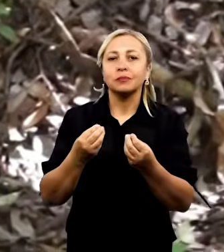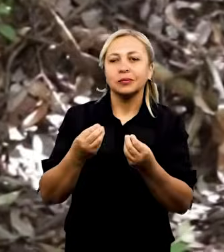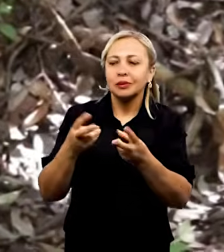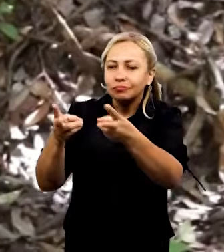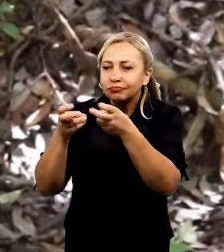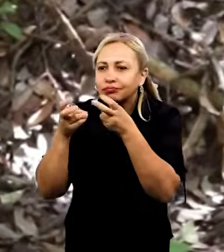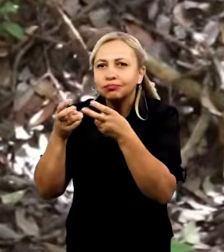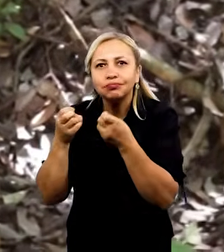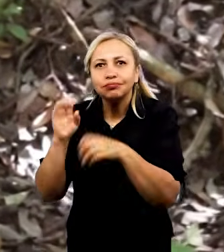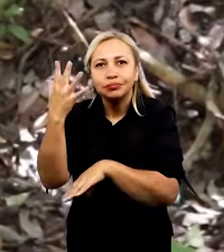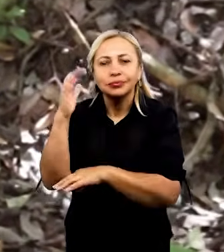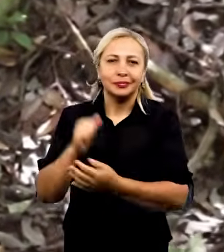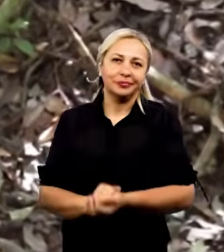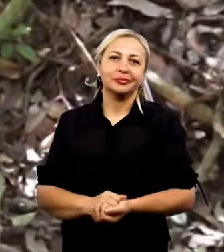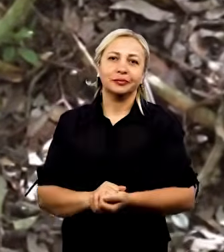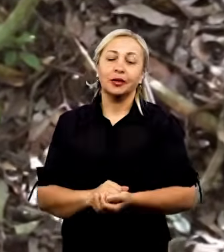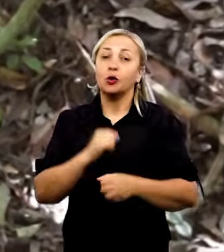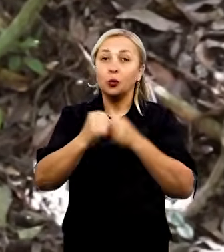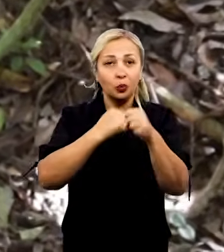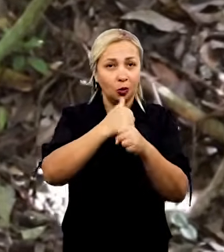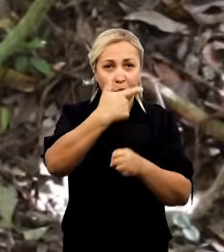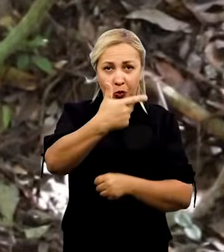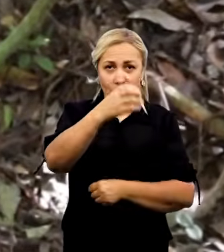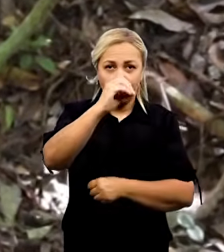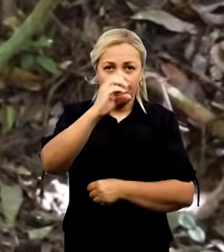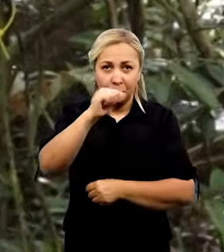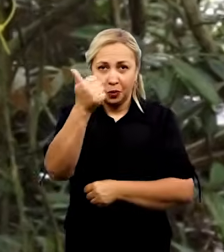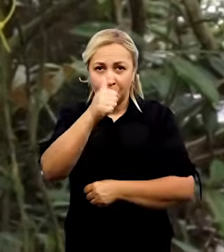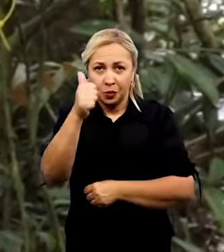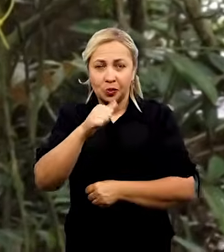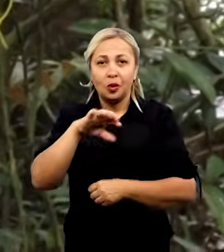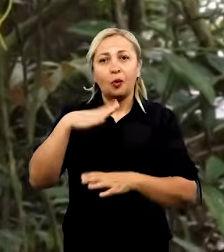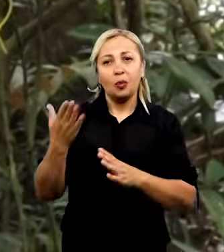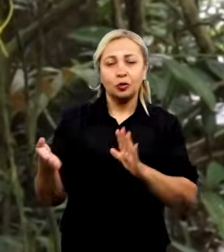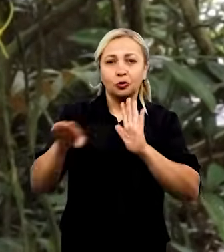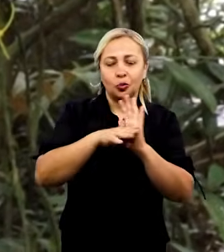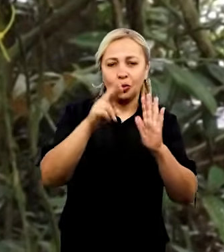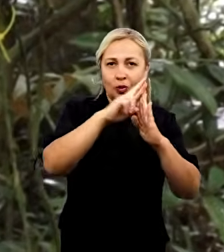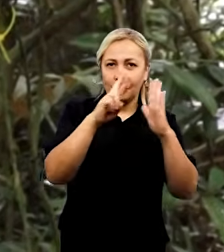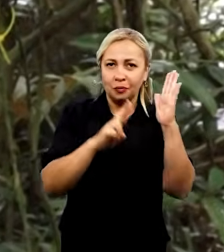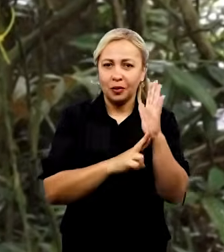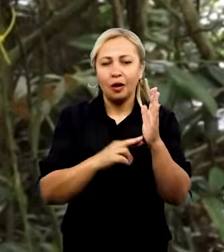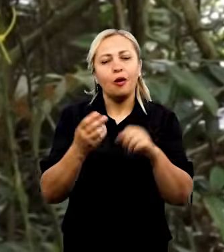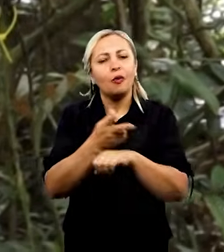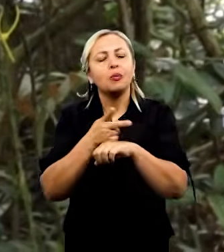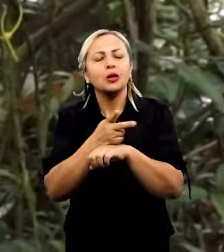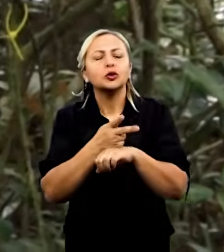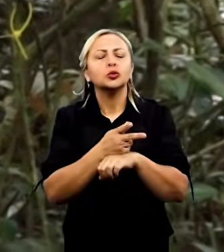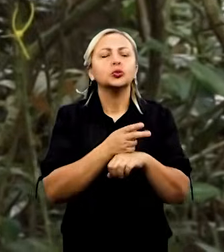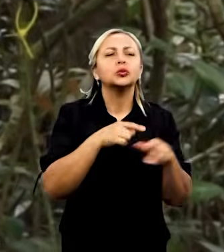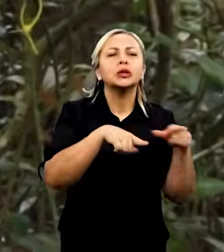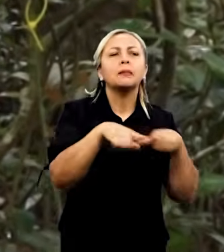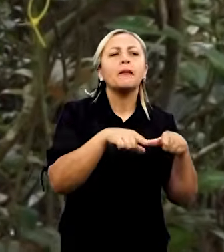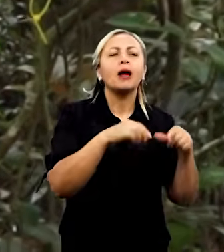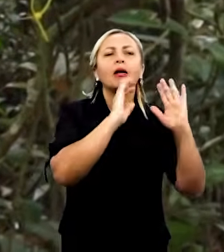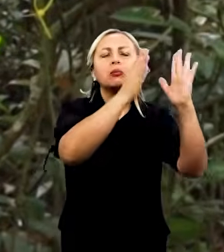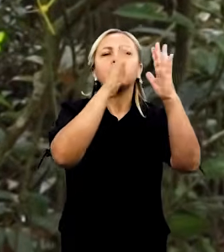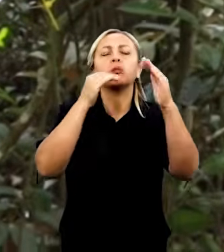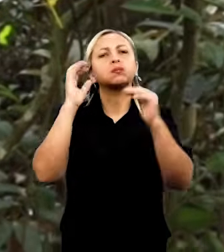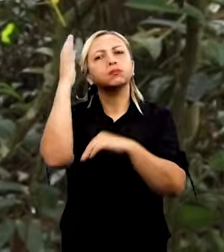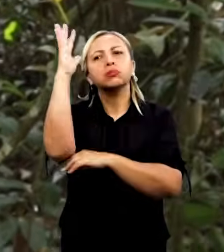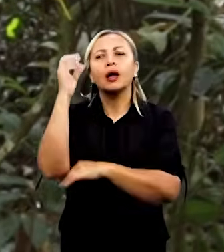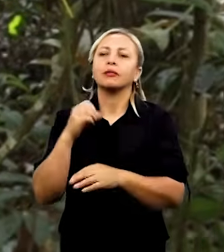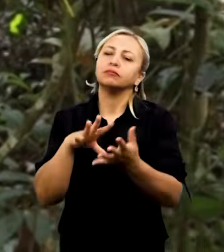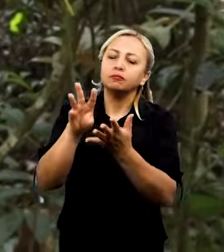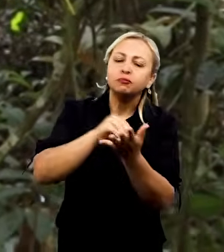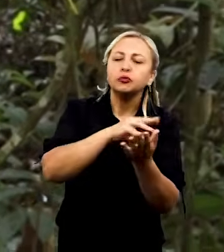Costa explica como foi o processo de identificação. Em 2011, quando eu chego aqui na UFRB e fui trabalhar no herbário, então comecei